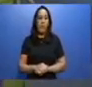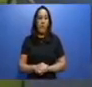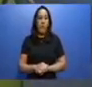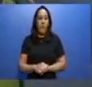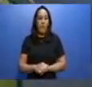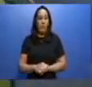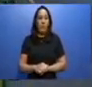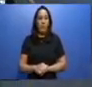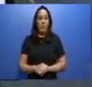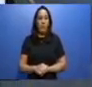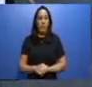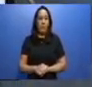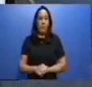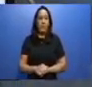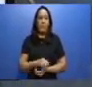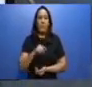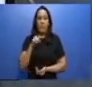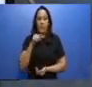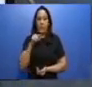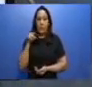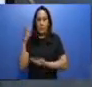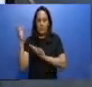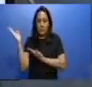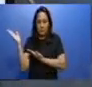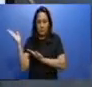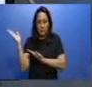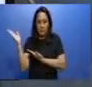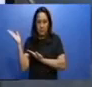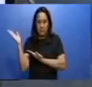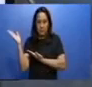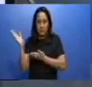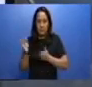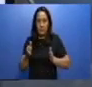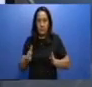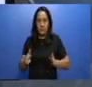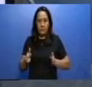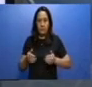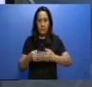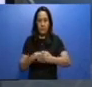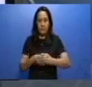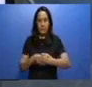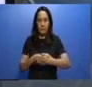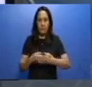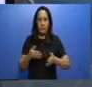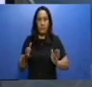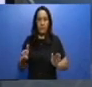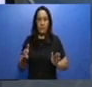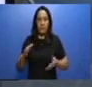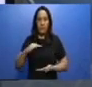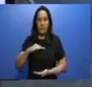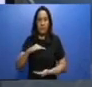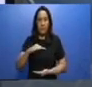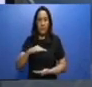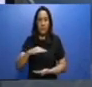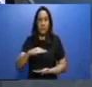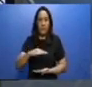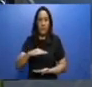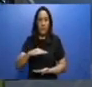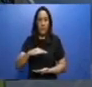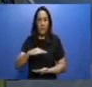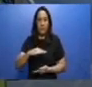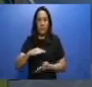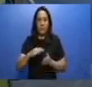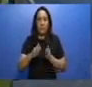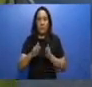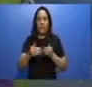Esse aqui, qual que é mesmo? O paralelepípedo. E se eu olhar uma face, um lado do paralelepípedo,